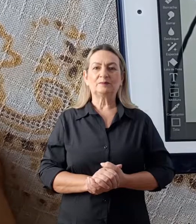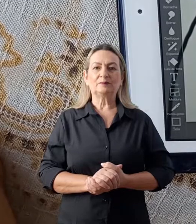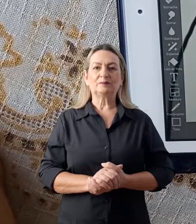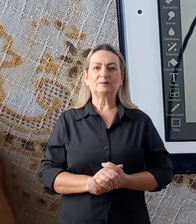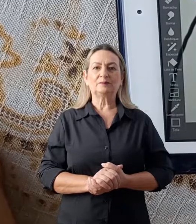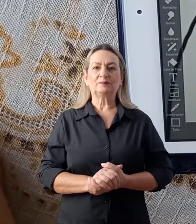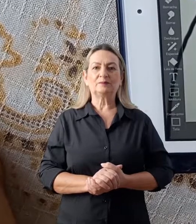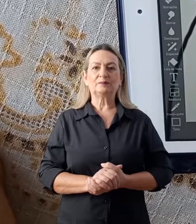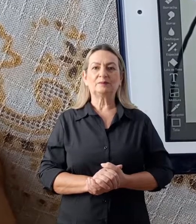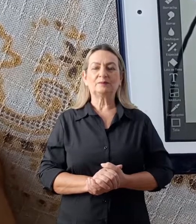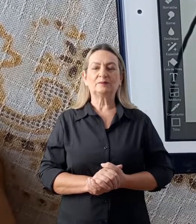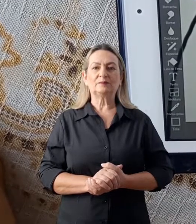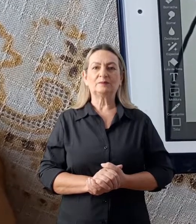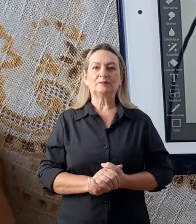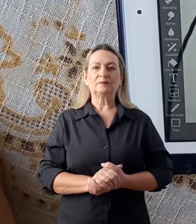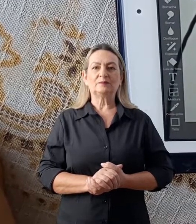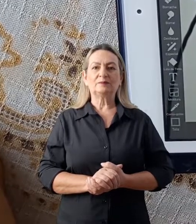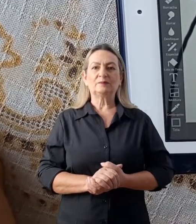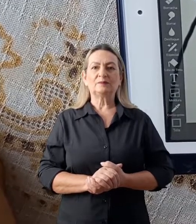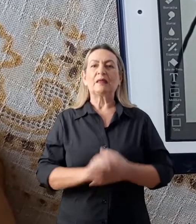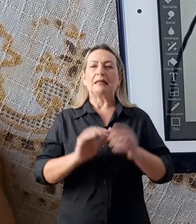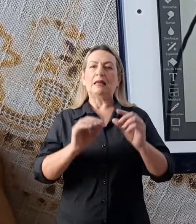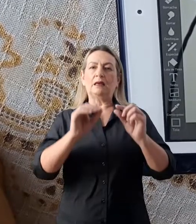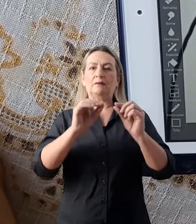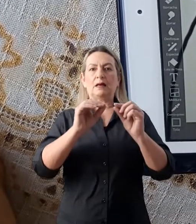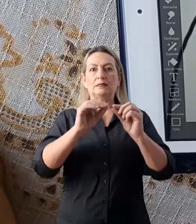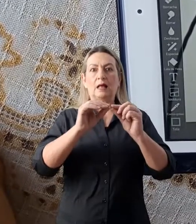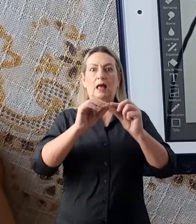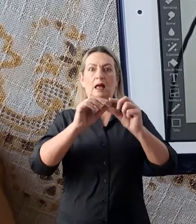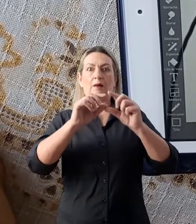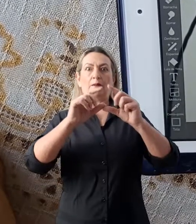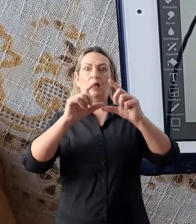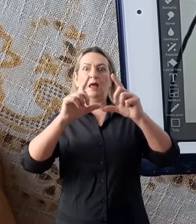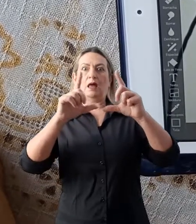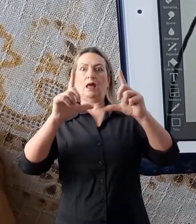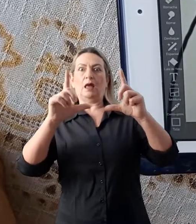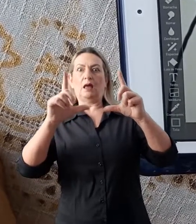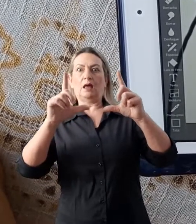a estrutura, né, um pouco mais aberta.